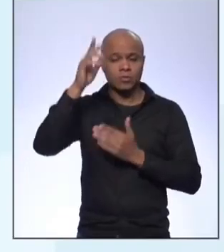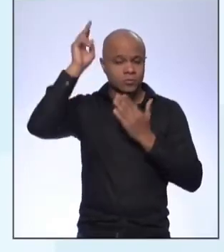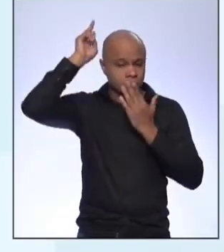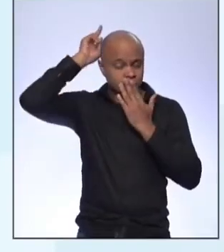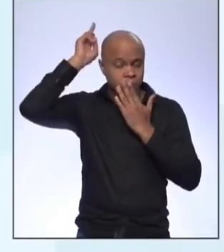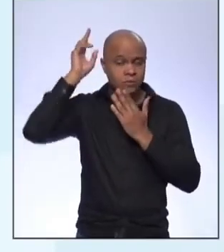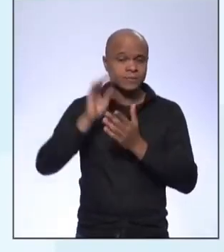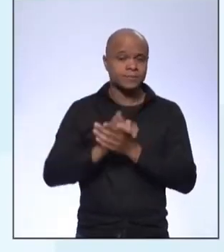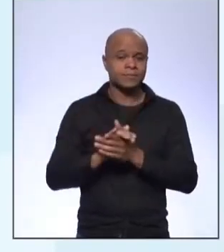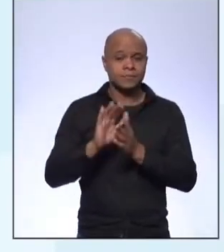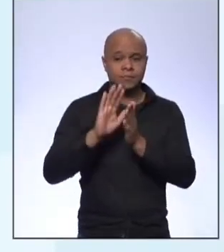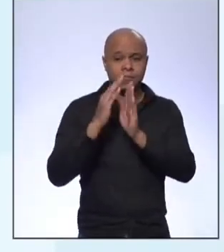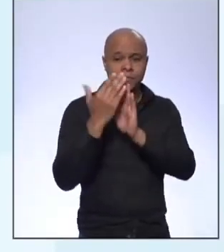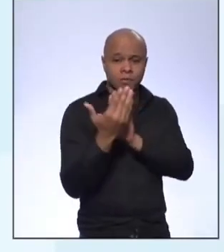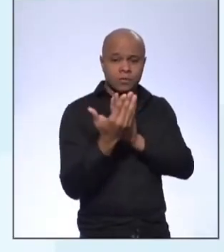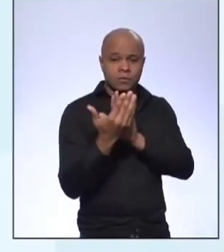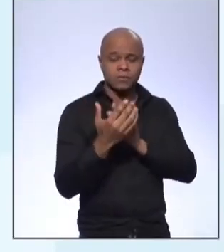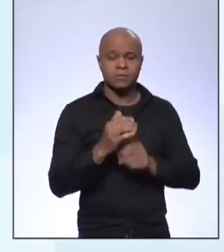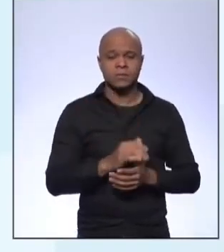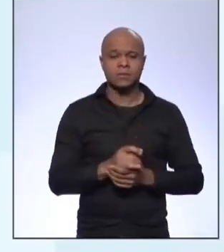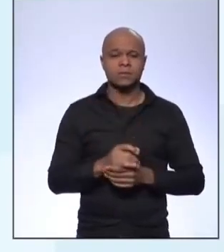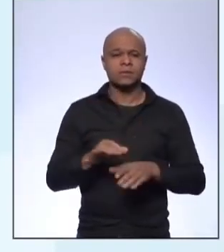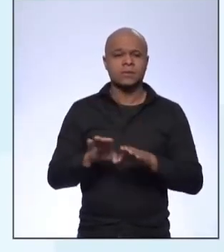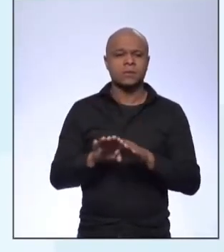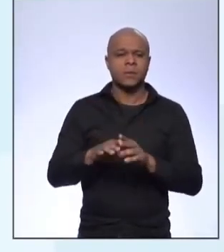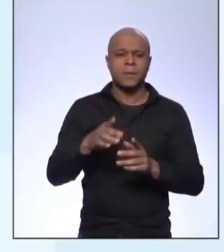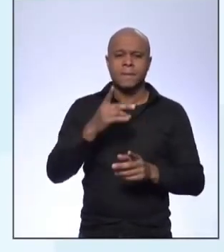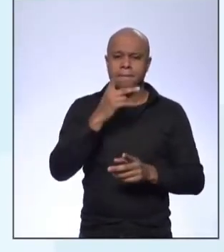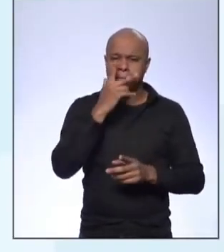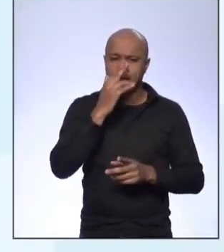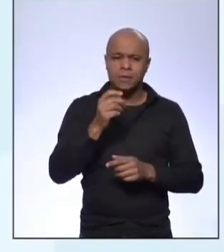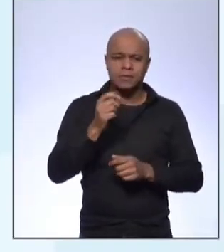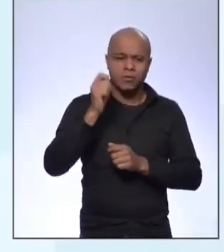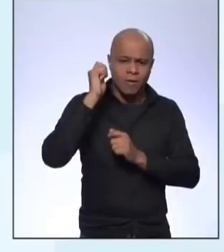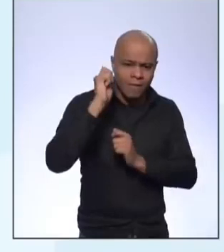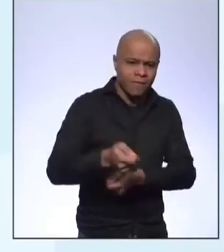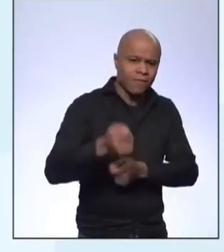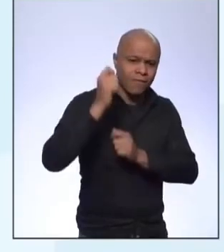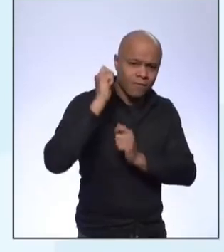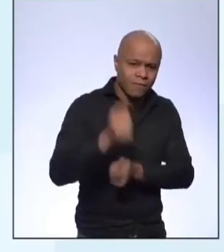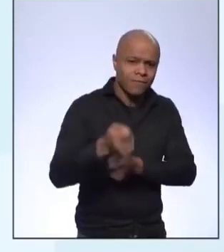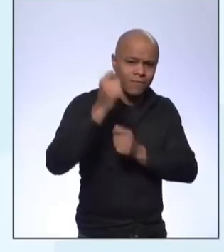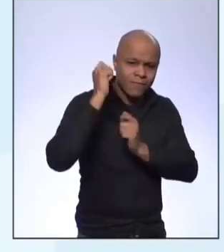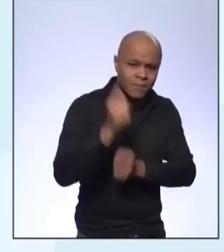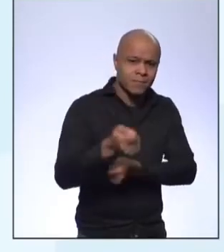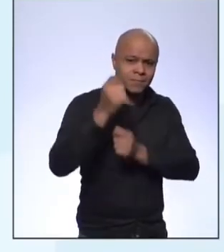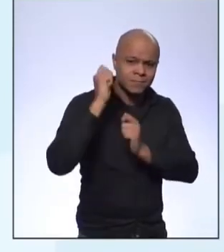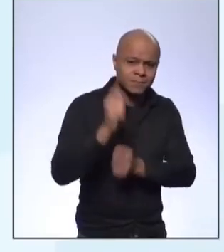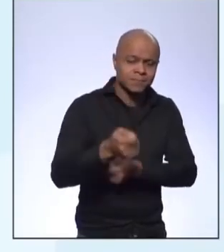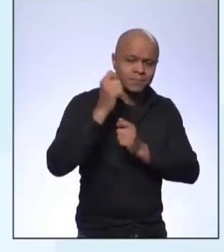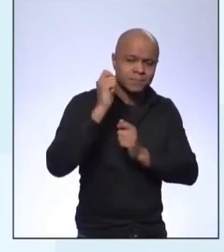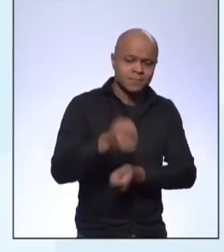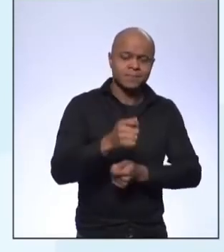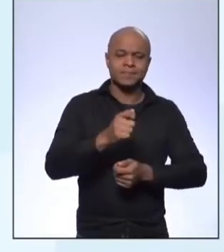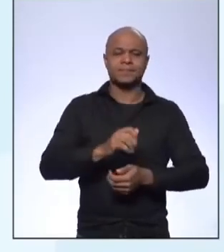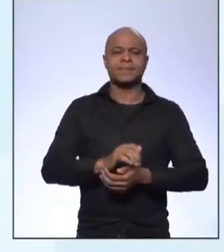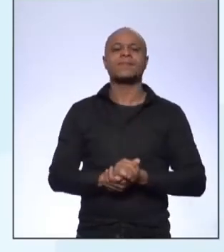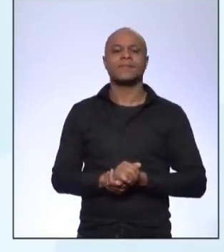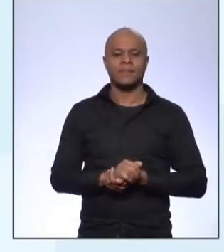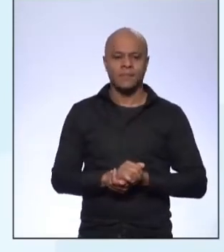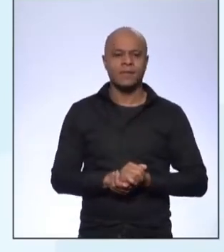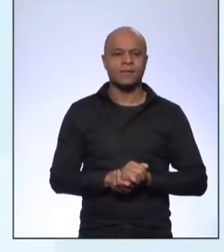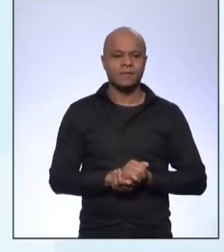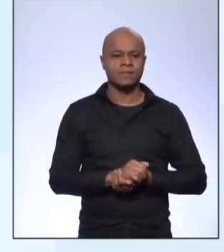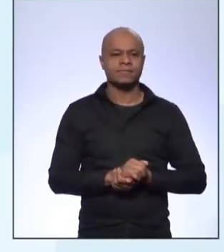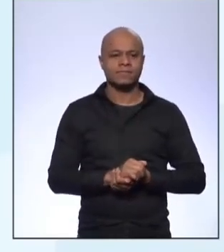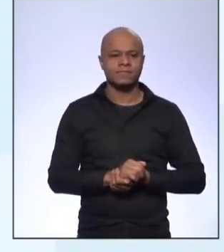costas também que está com essa espécie de picaretinha, né? Uma picareta que faz o martelinho ali que vai fazendo a mineração,